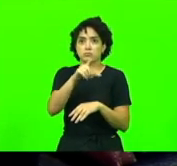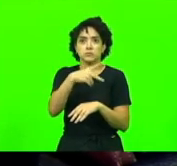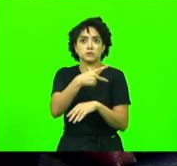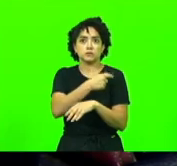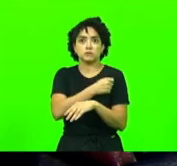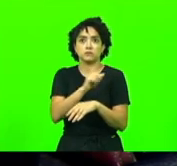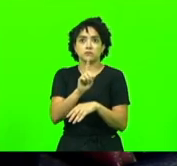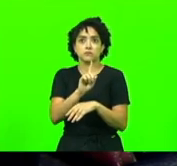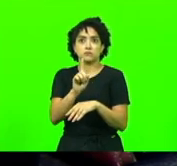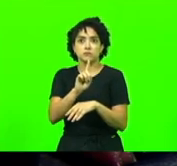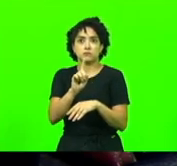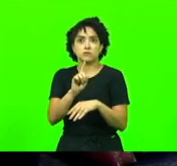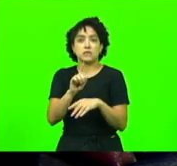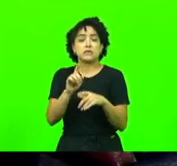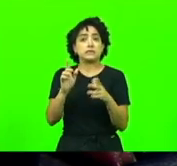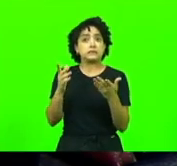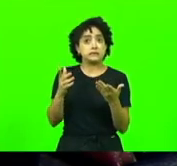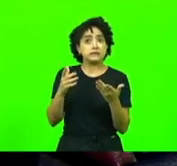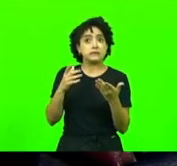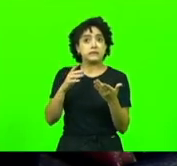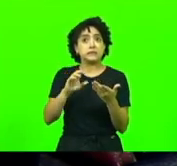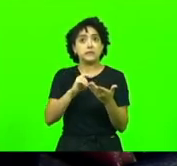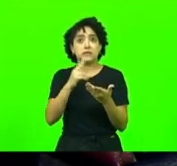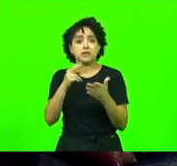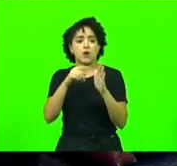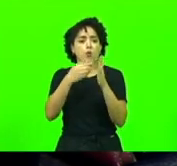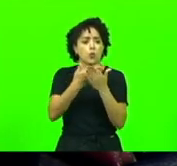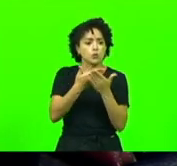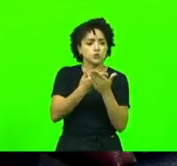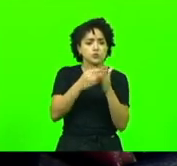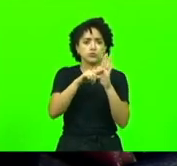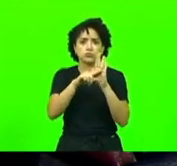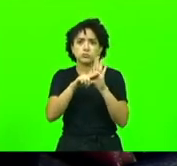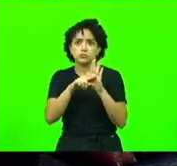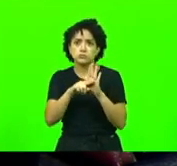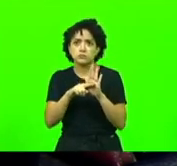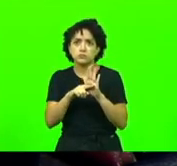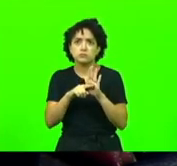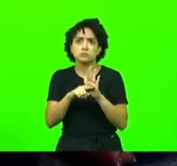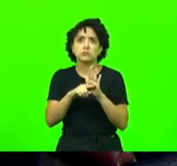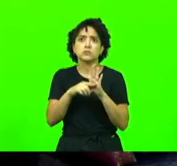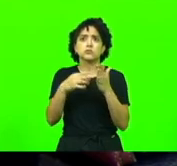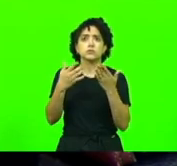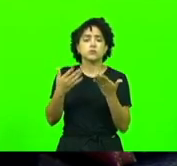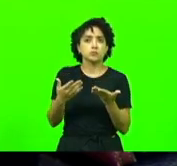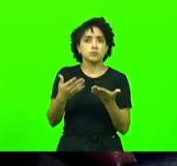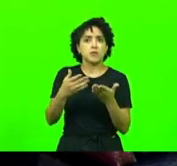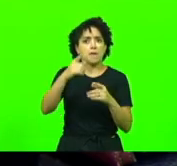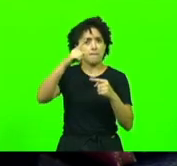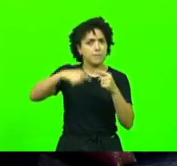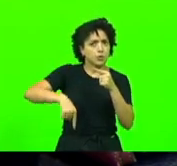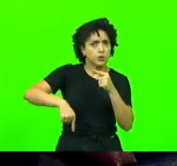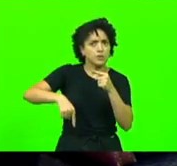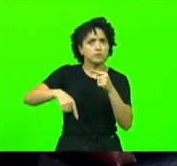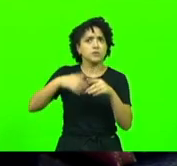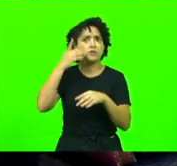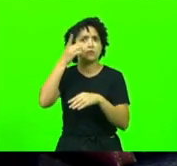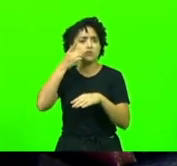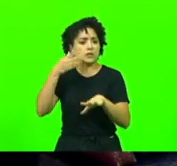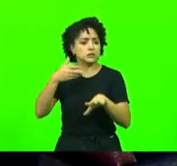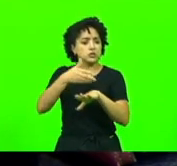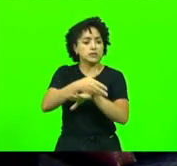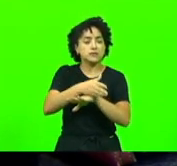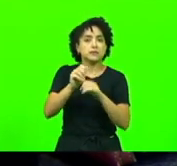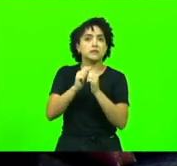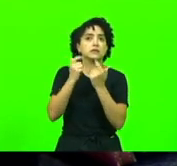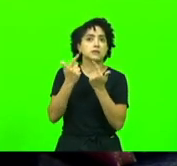se existe alguma possibilidade ou algum estudo, reunião de líderes ou de mesa, no sentido de proibir algum deputado de frequentar essa casa